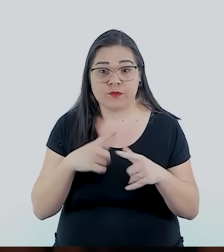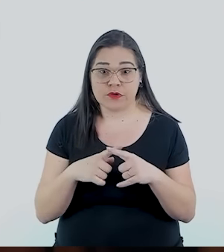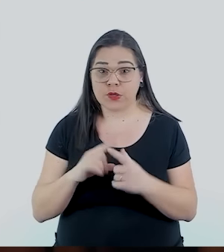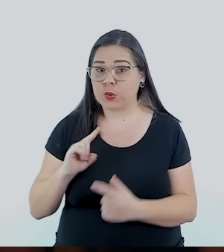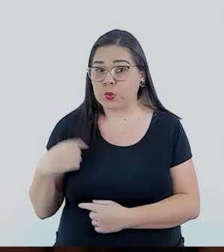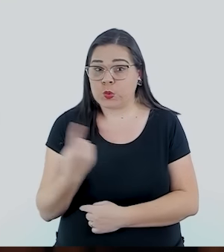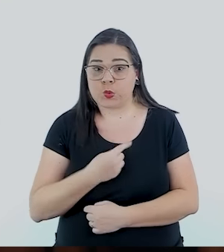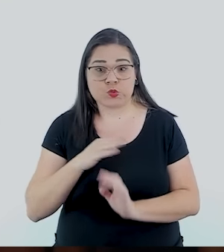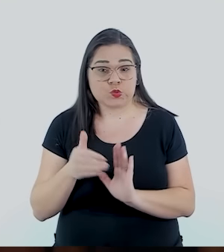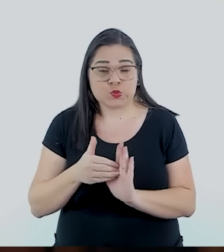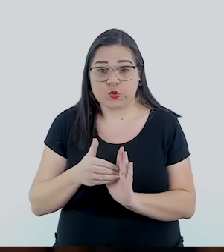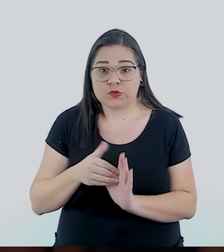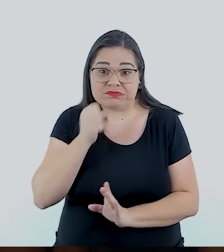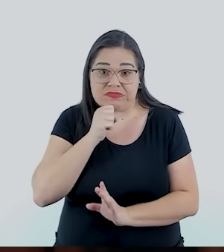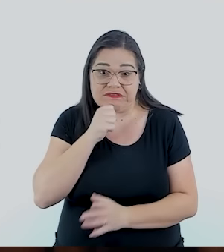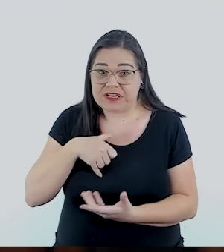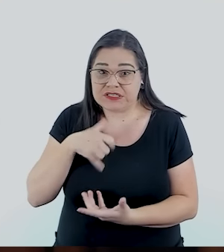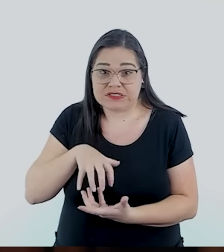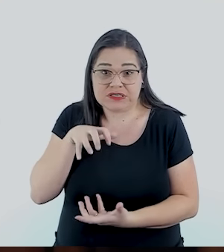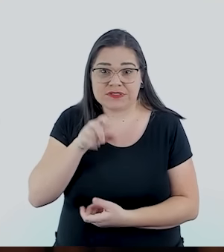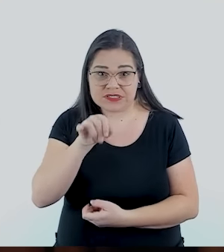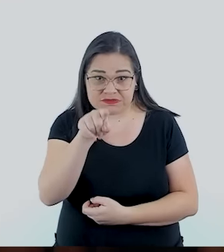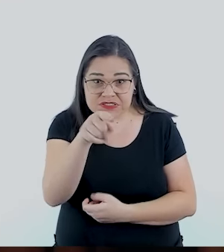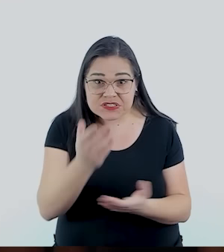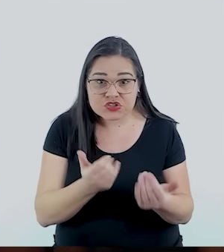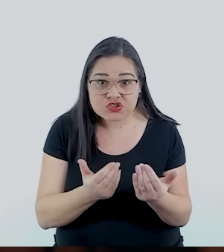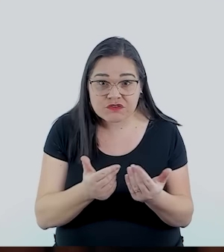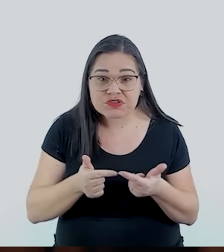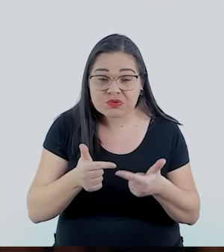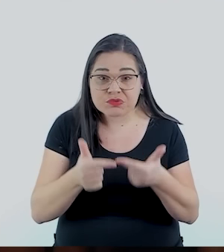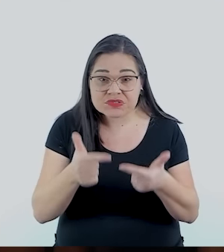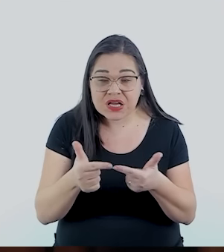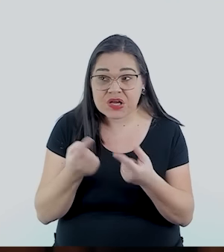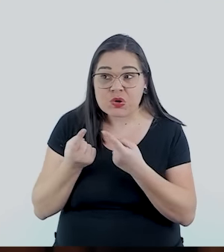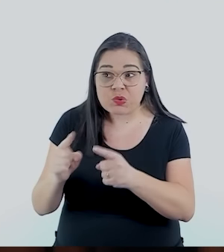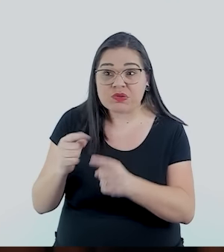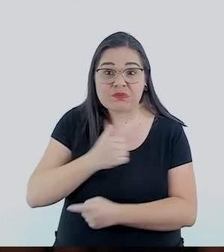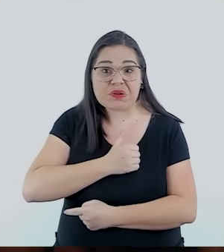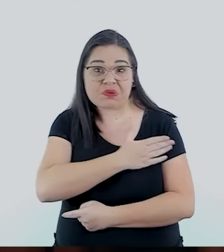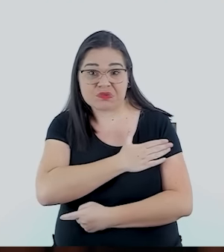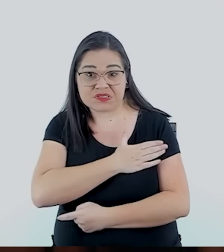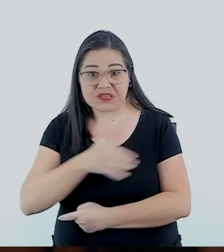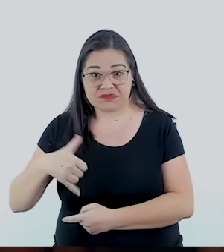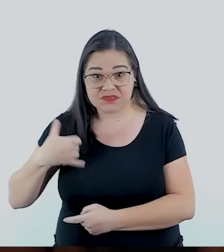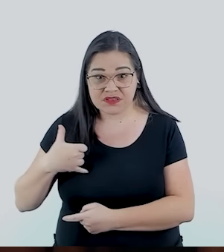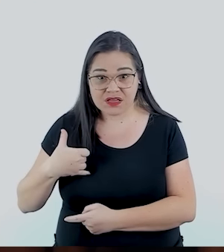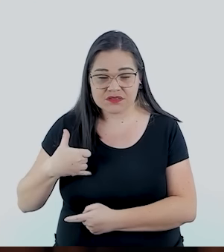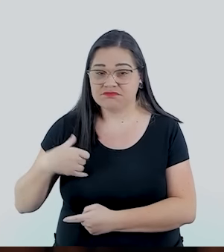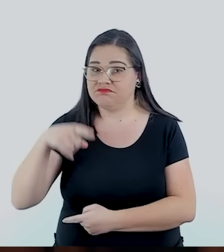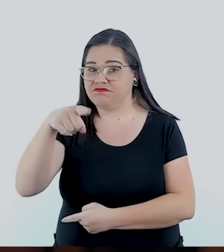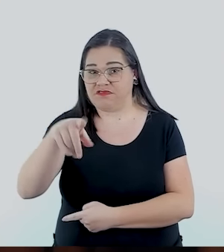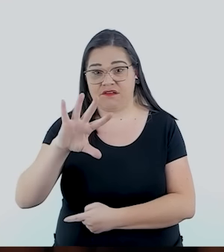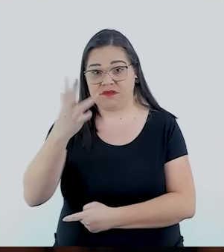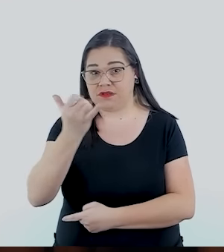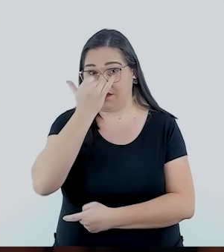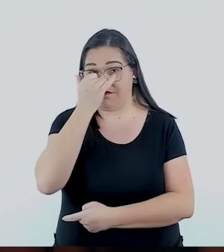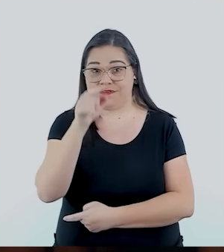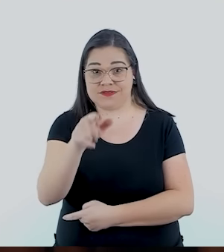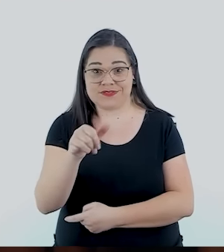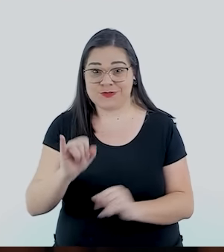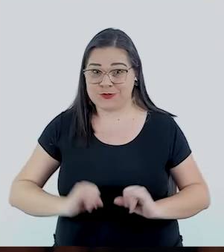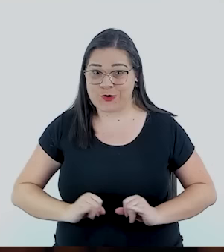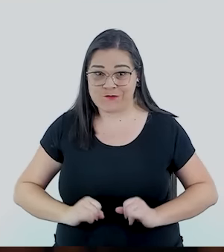então se você jovem não debater e combater o etarismo agora você vai sofrer ele lá na frente né E